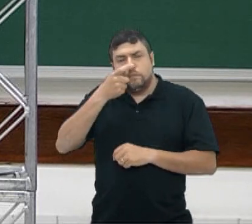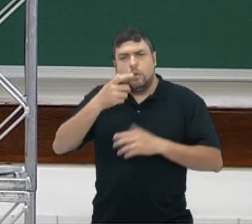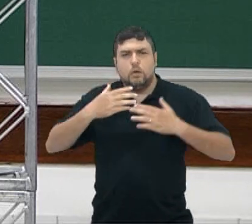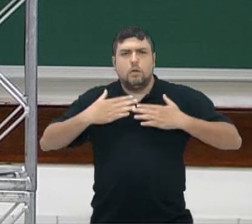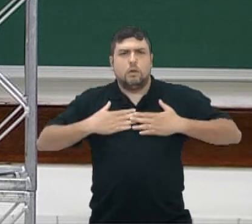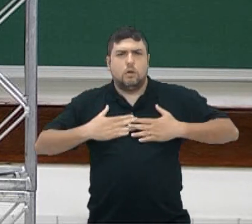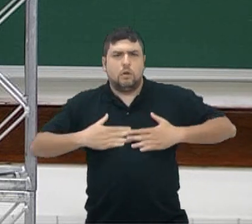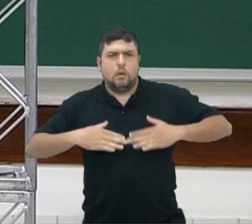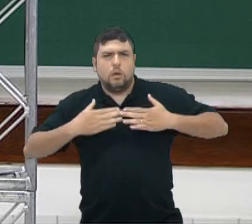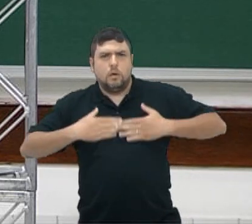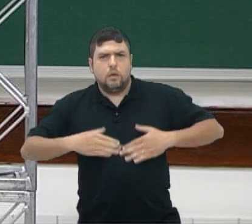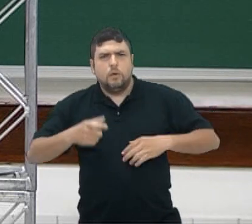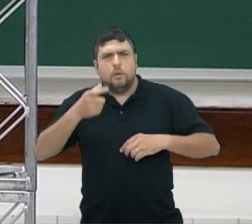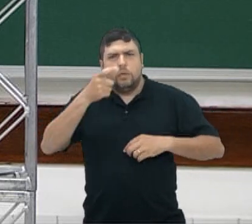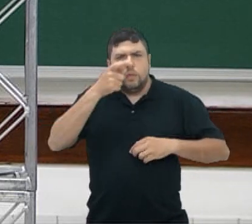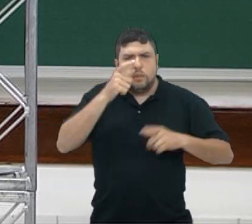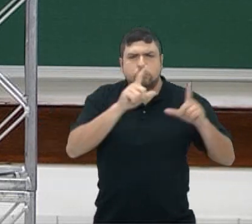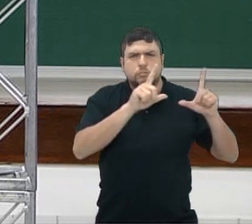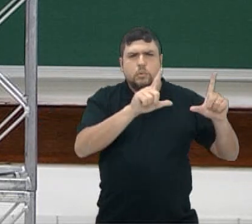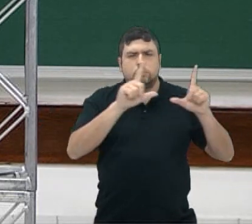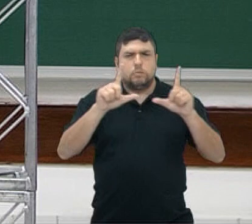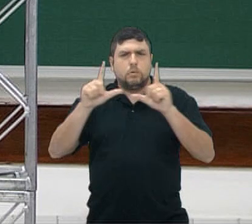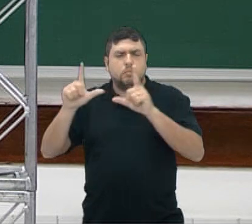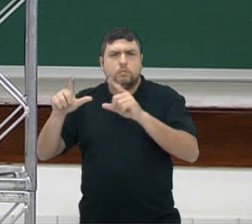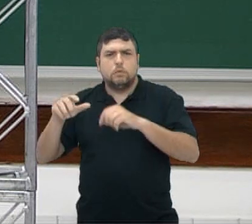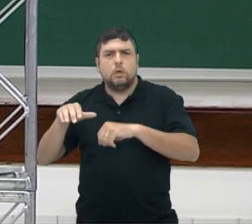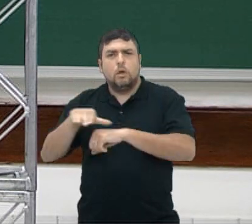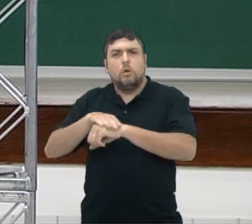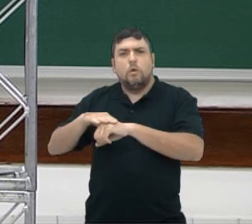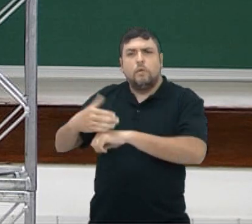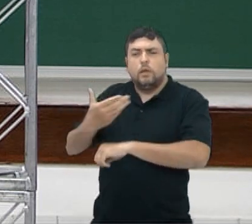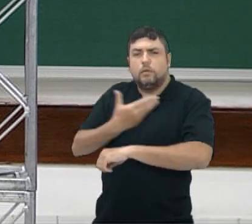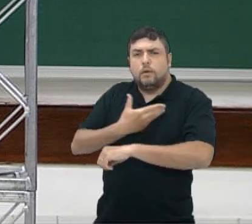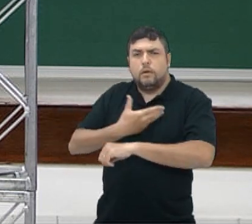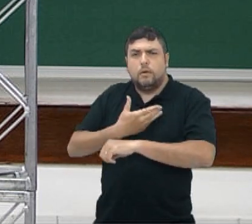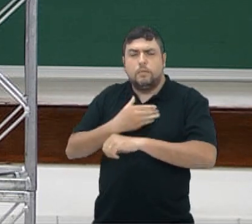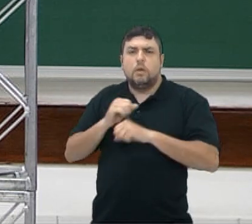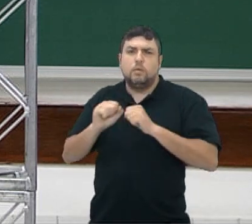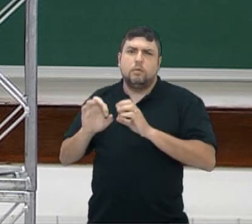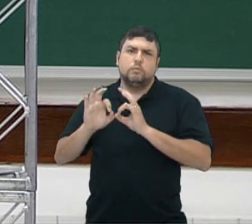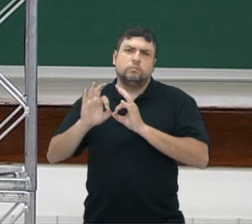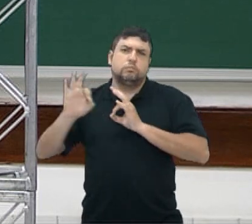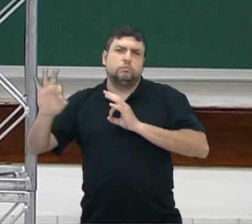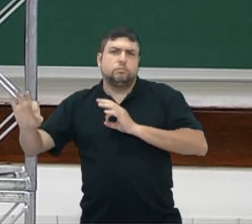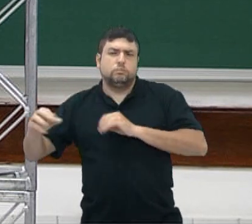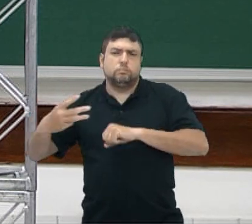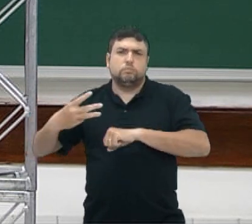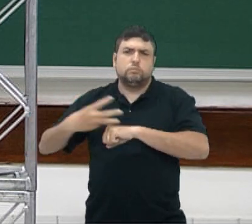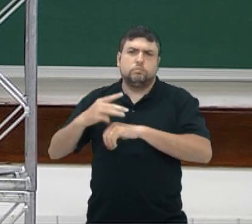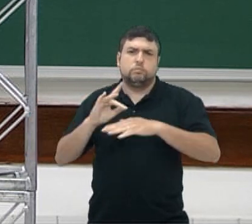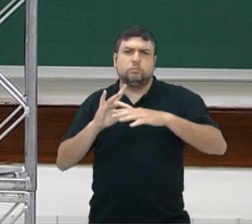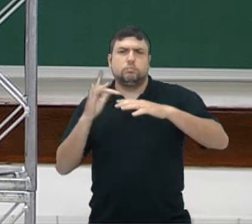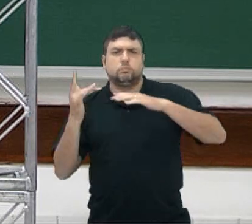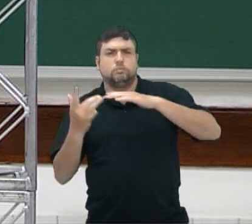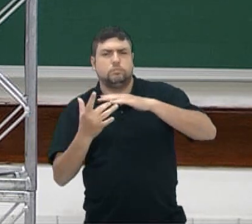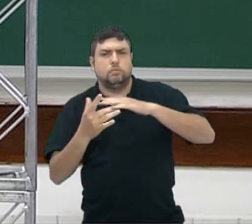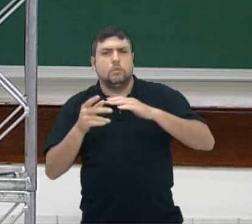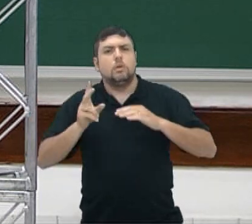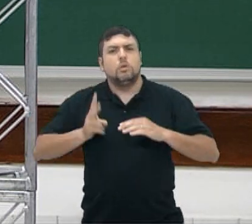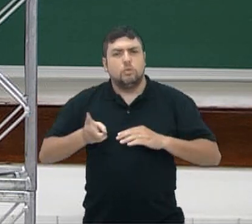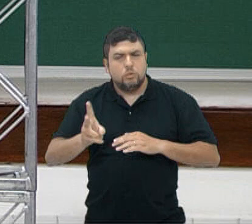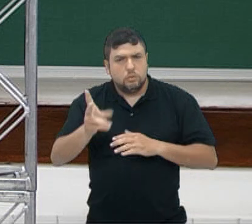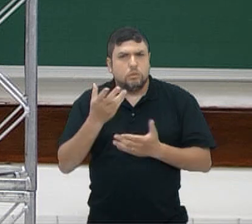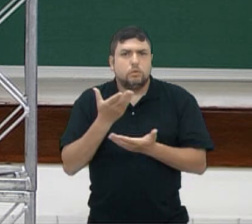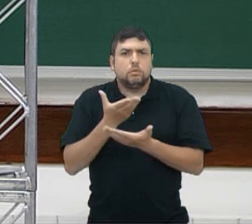os slides, faça os exercícios, converse com seus amigos, mesmo que seja via rede social, e continuem fazendo seus